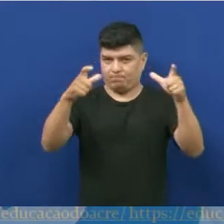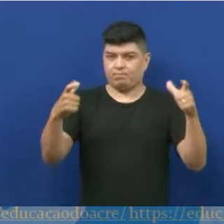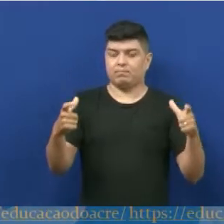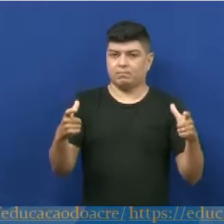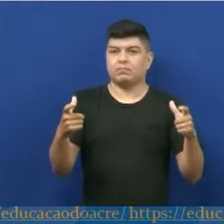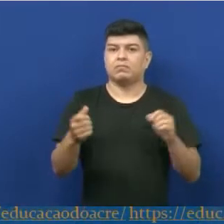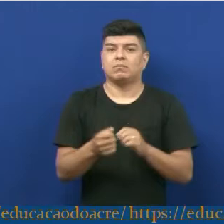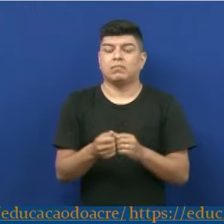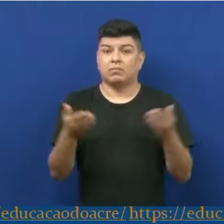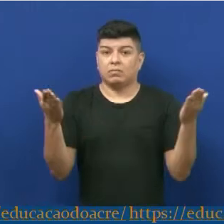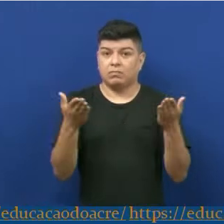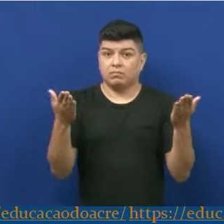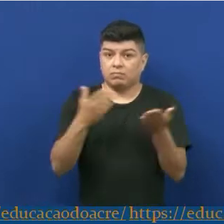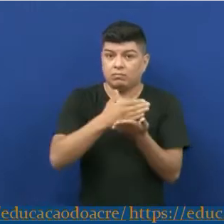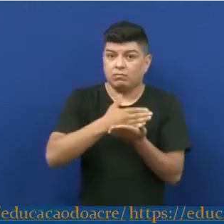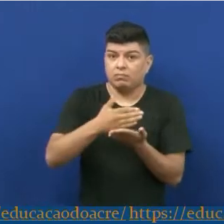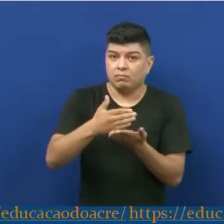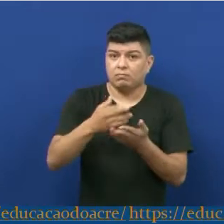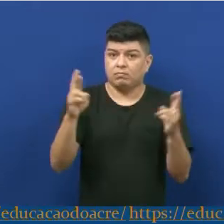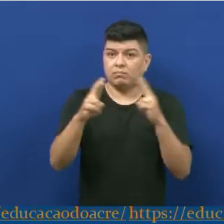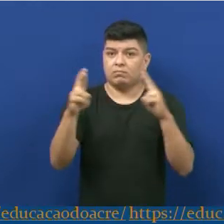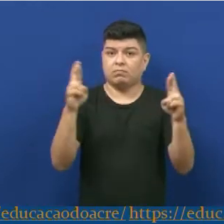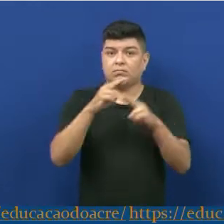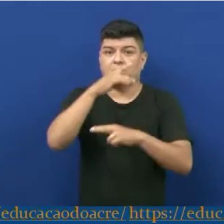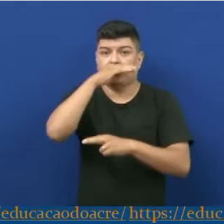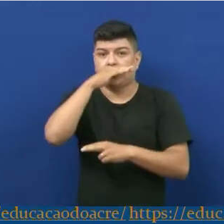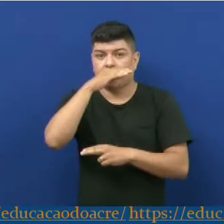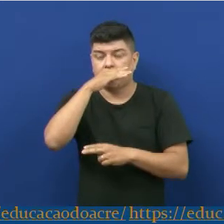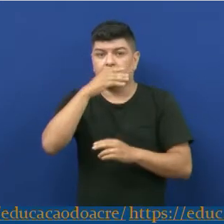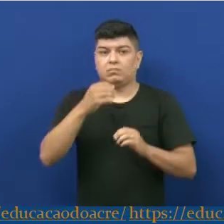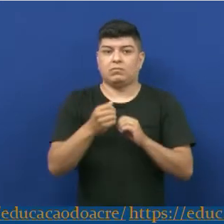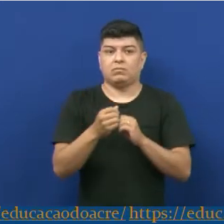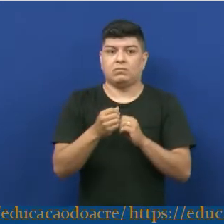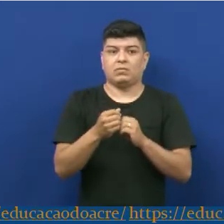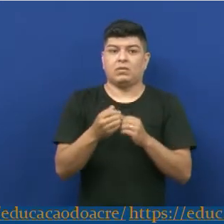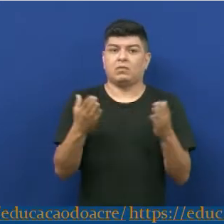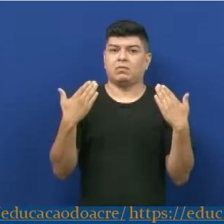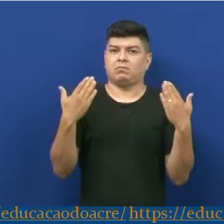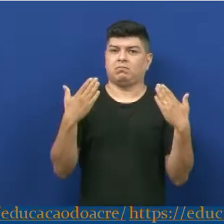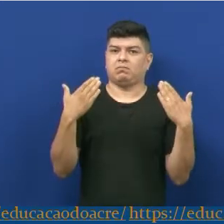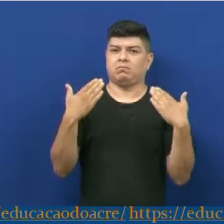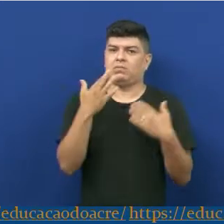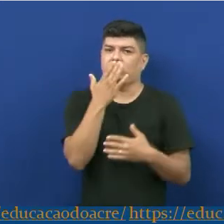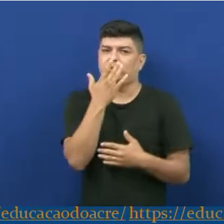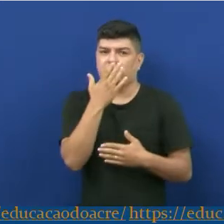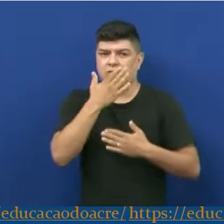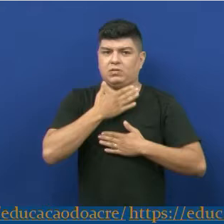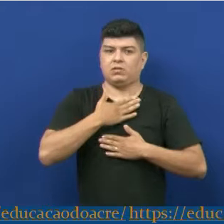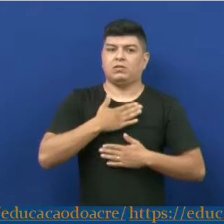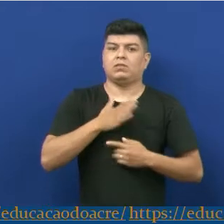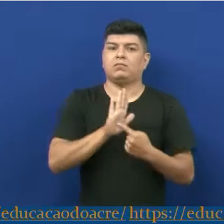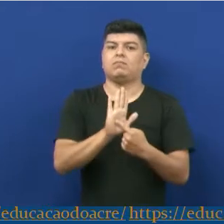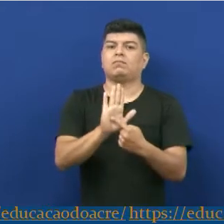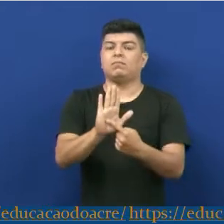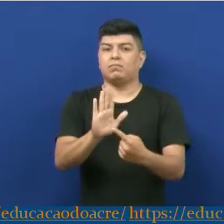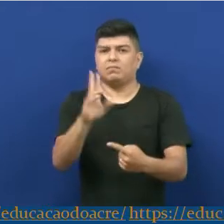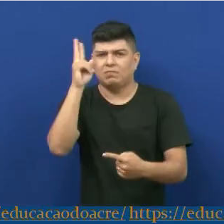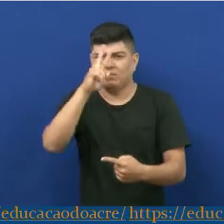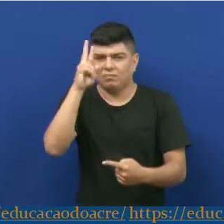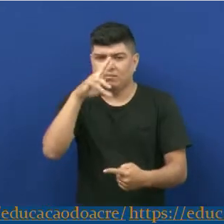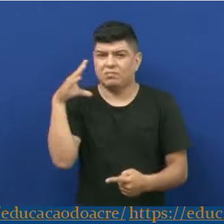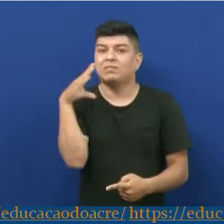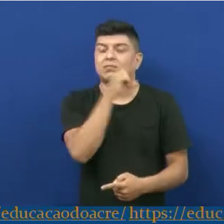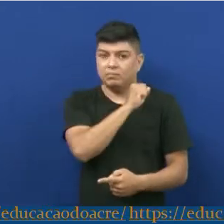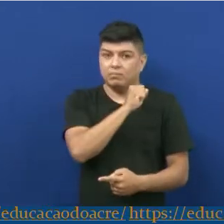sobre a relação que há entre o calor e a cor que um corpo apresenta. Lembrando para vocês